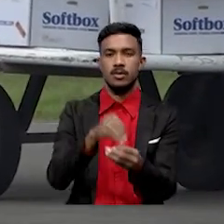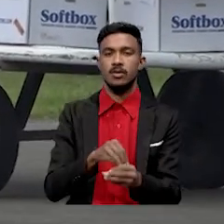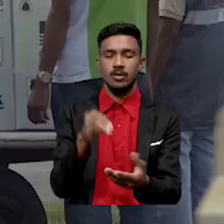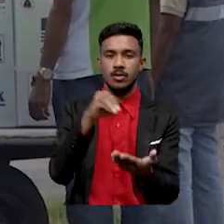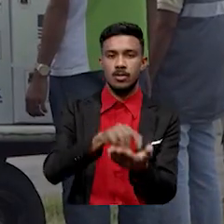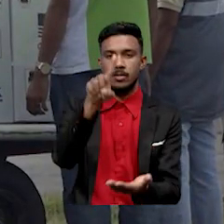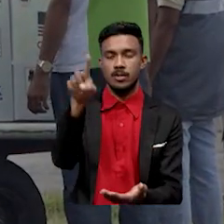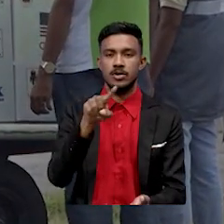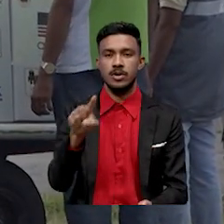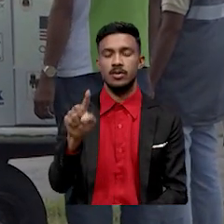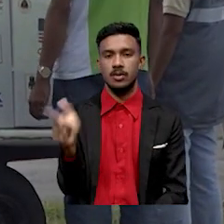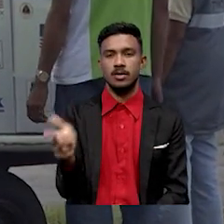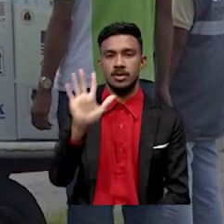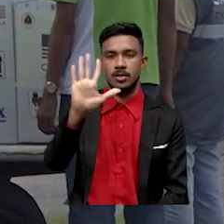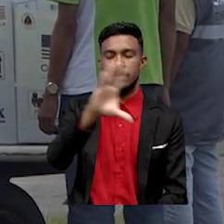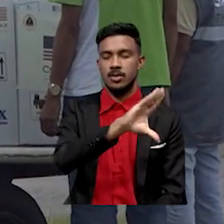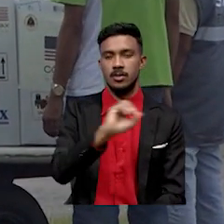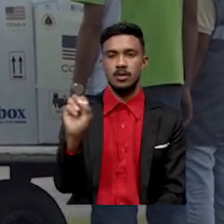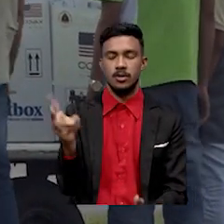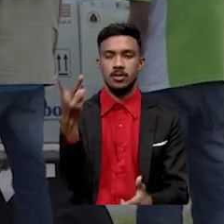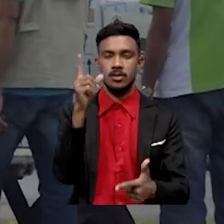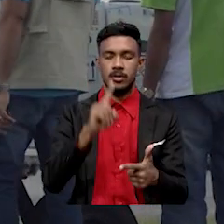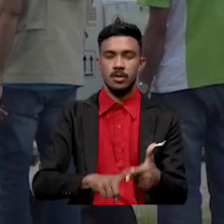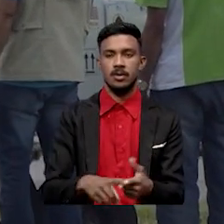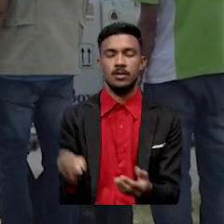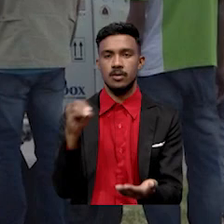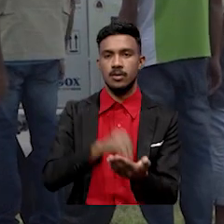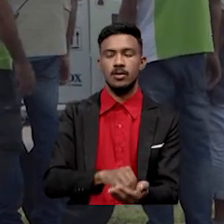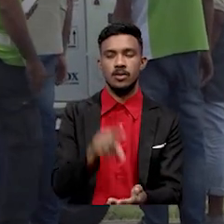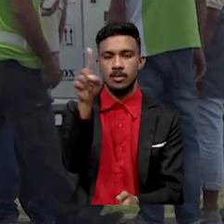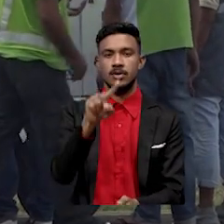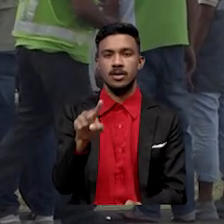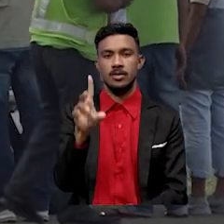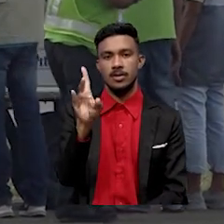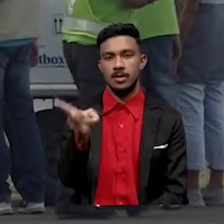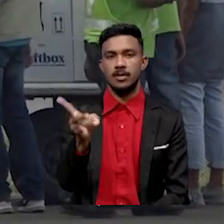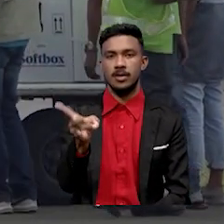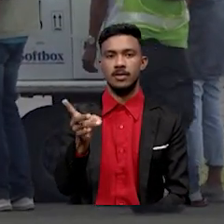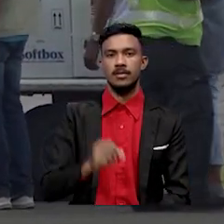sing lima no dose da ruak atinja 100% hitu nulum. Lamberto da Silva, Jemen.